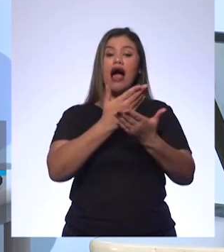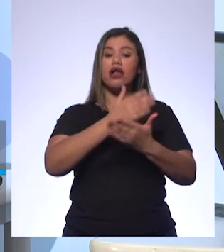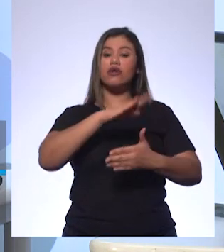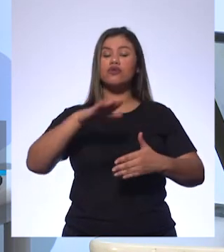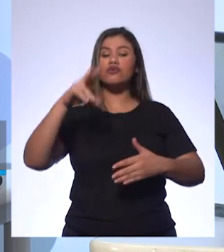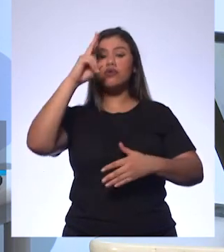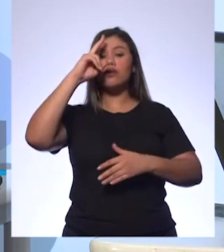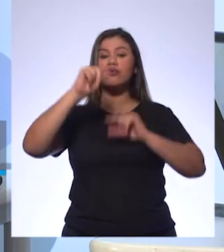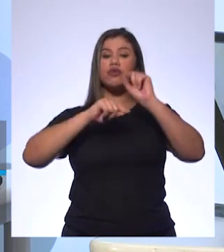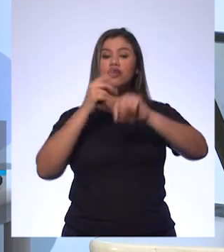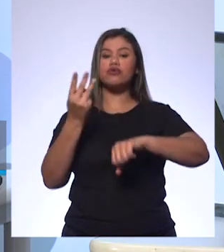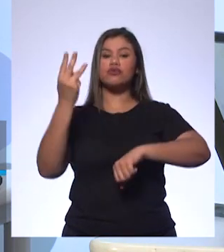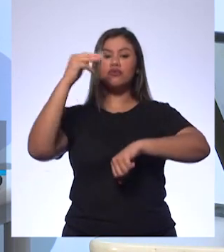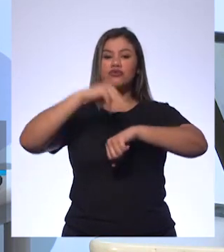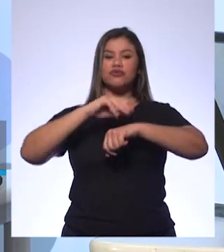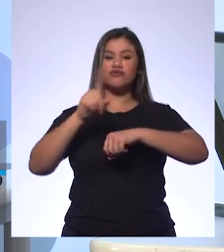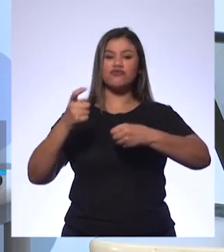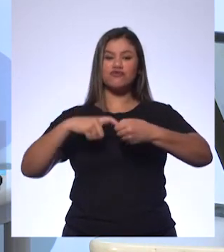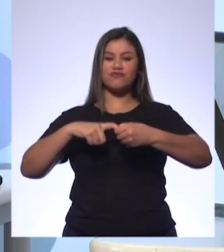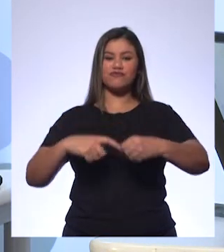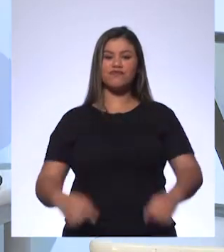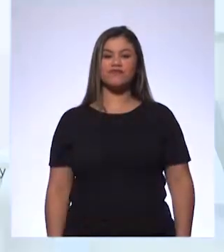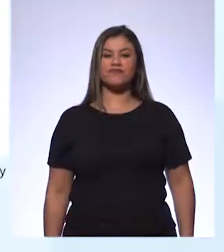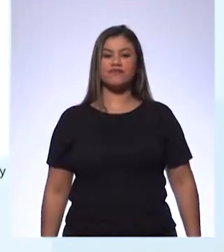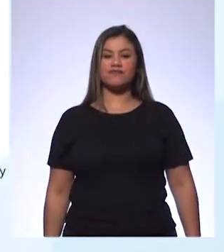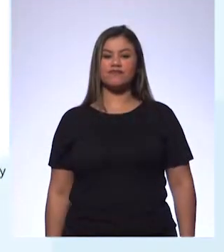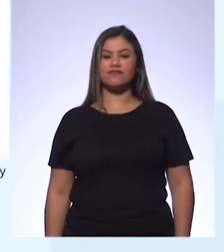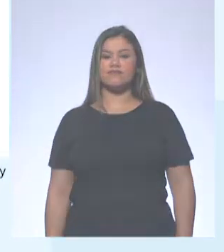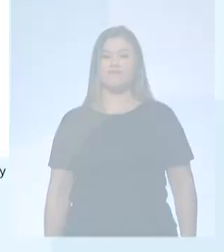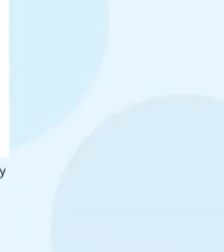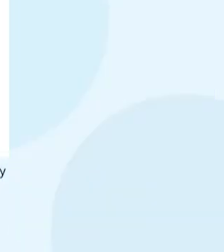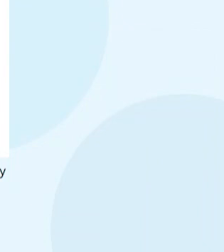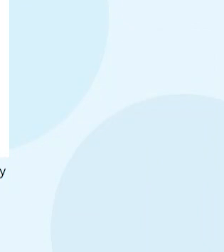dar 2 minutinhos e já voltamos.